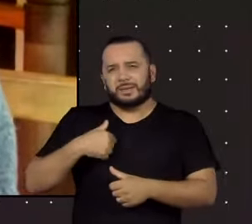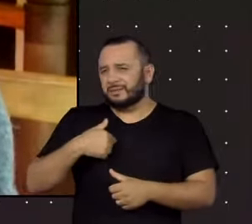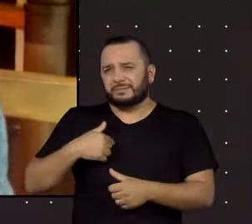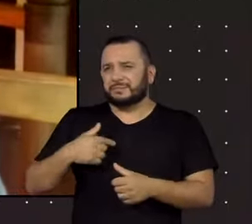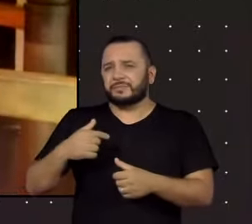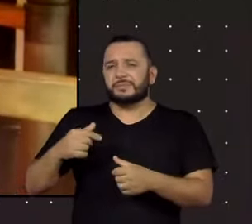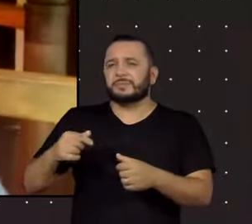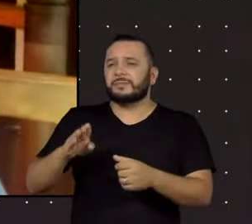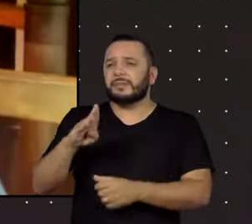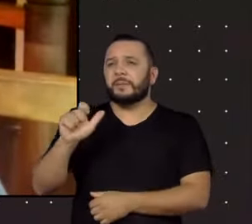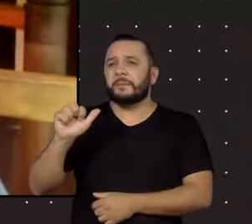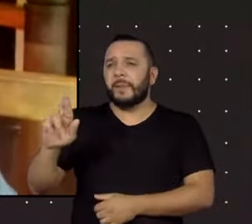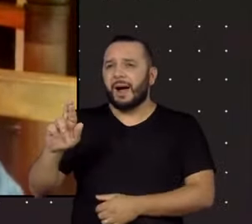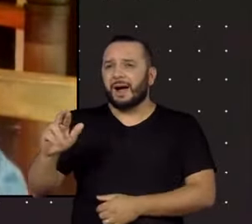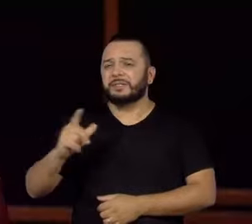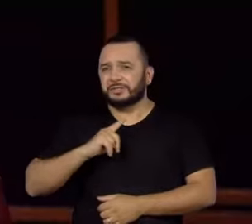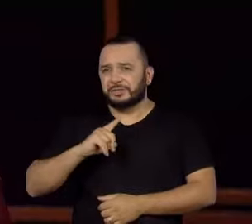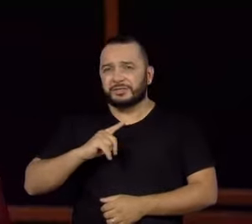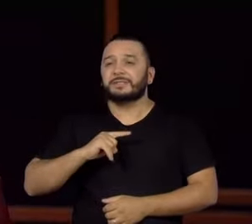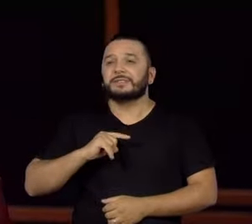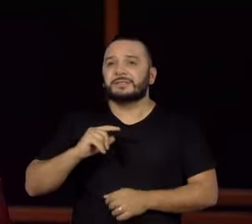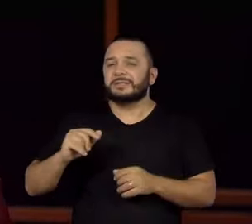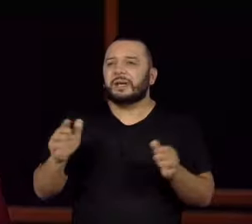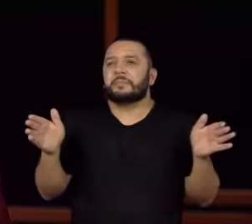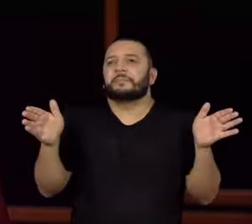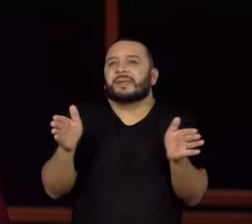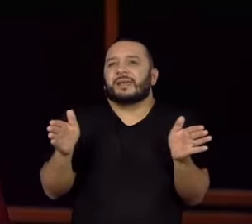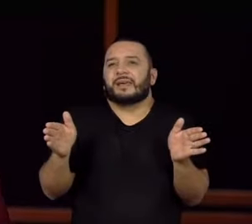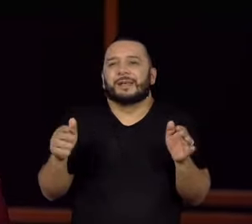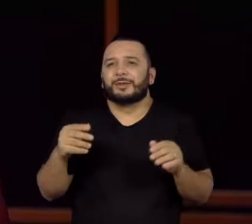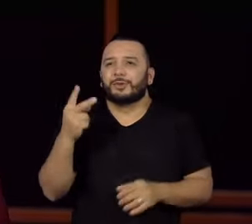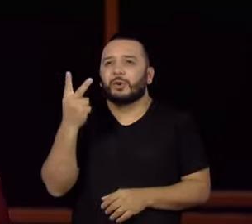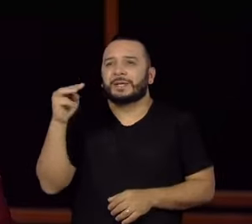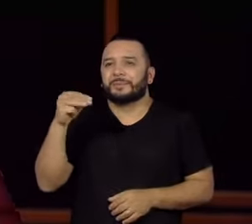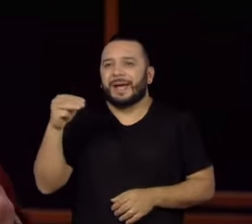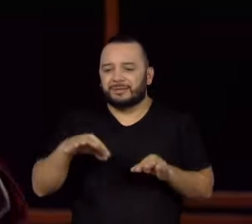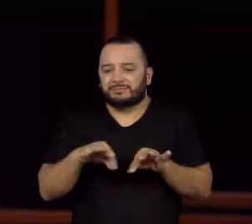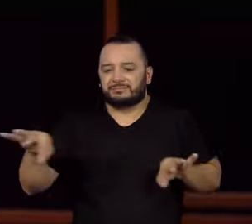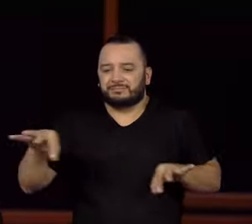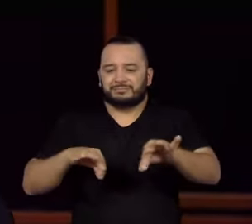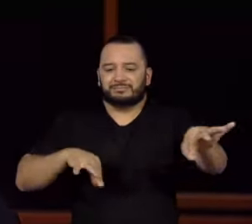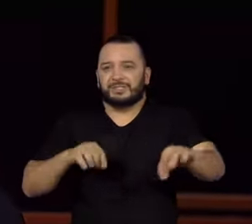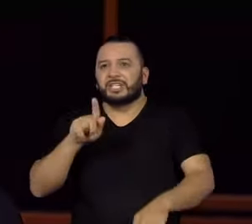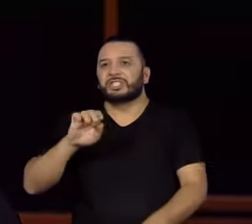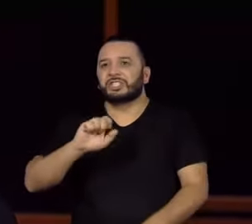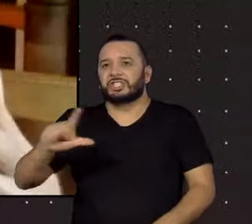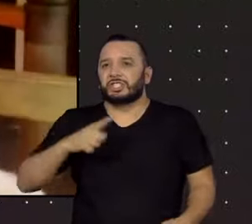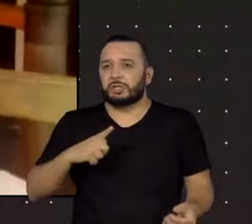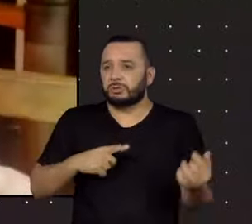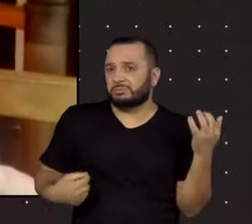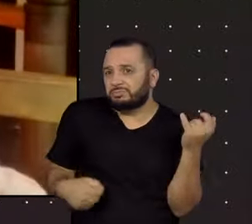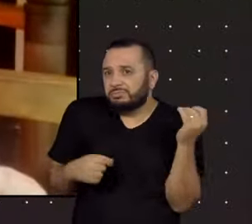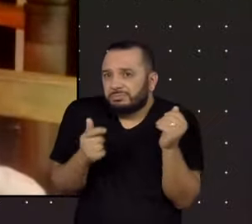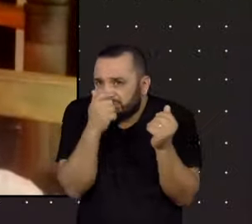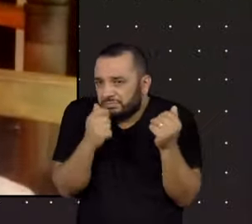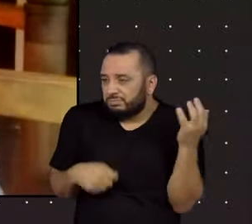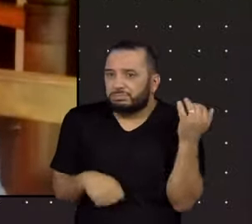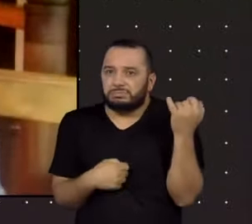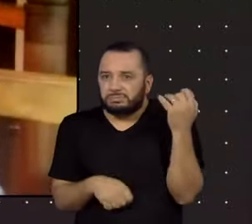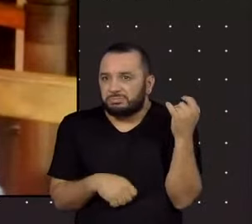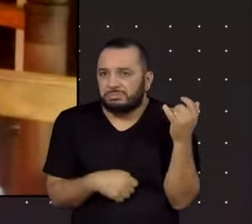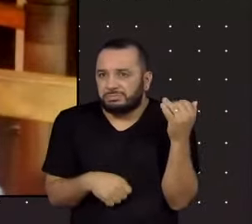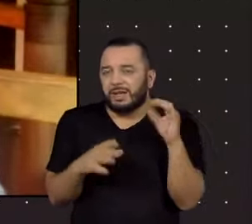um botequim com 2 metros de largura por 2 de comprimento, onde o Gilberto Gil tocava violão de noite. Ele voltava da Gessi Lever,